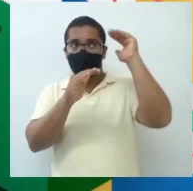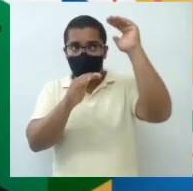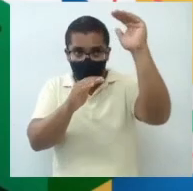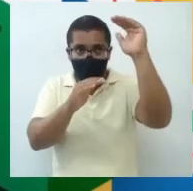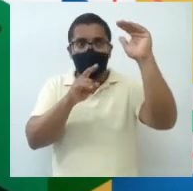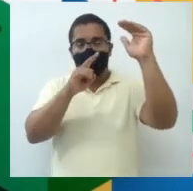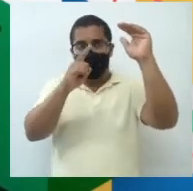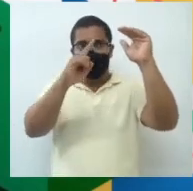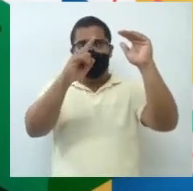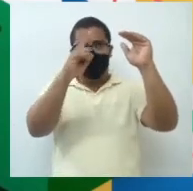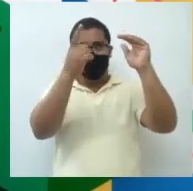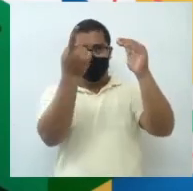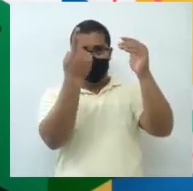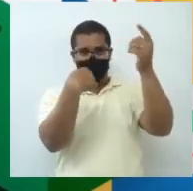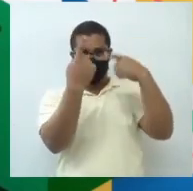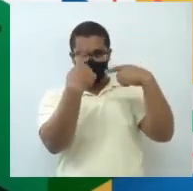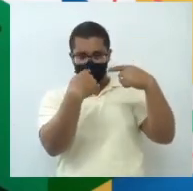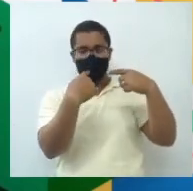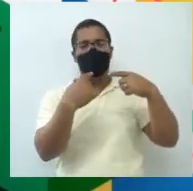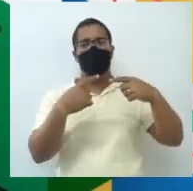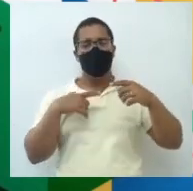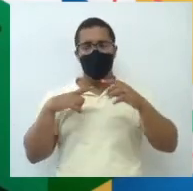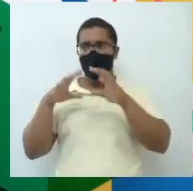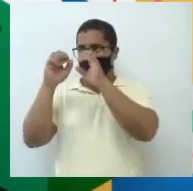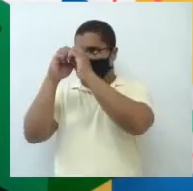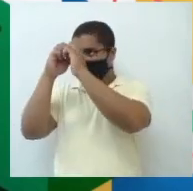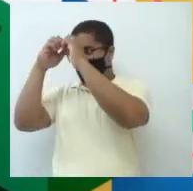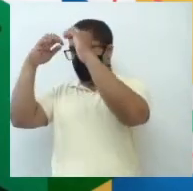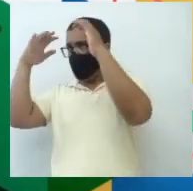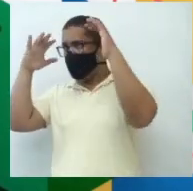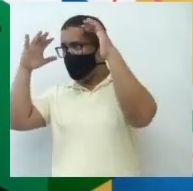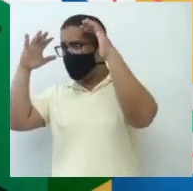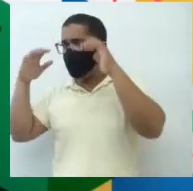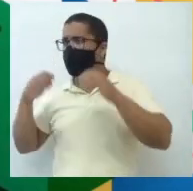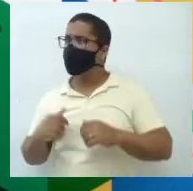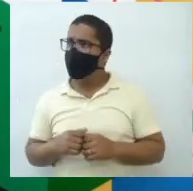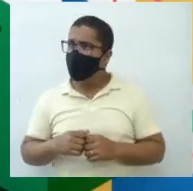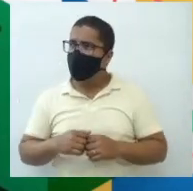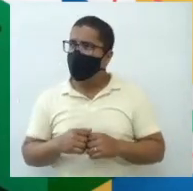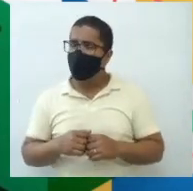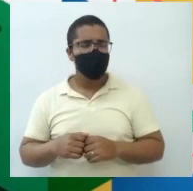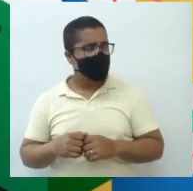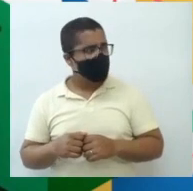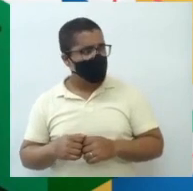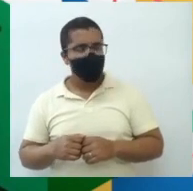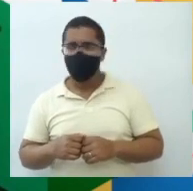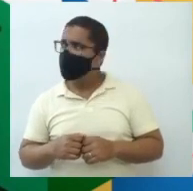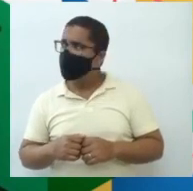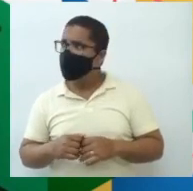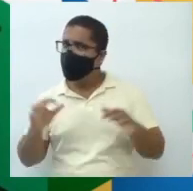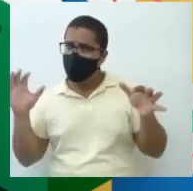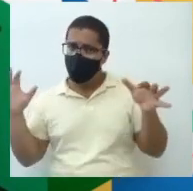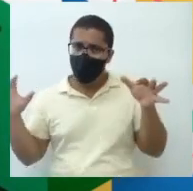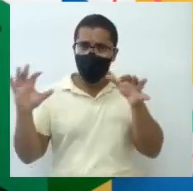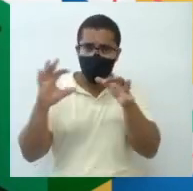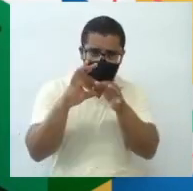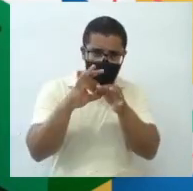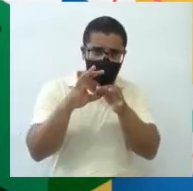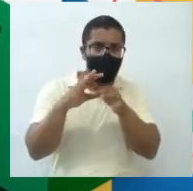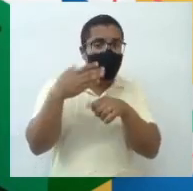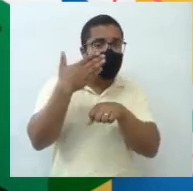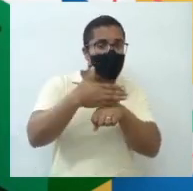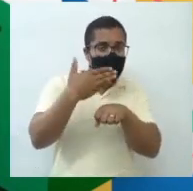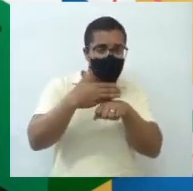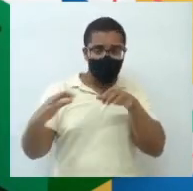acima de mim pensa está em harmonia certo com aqui com a prática